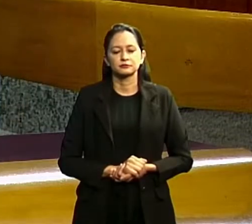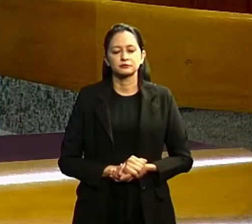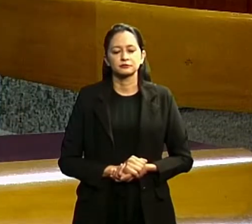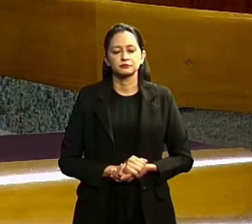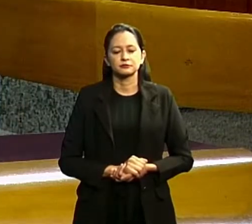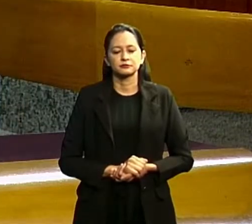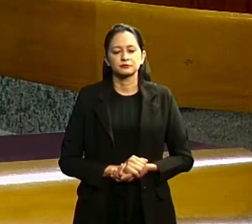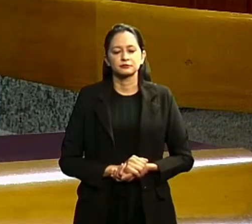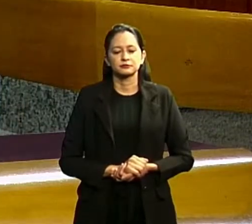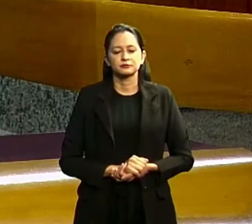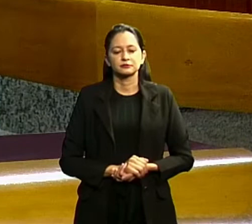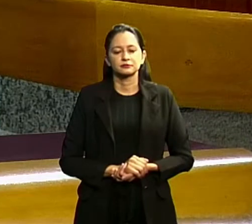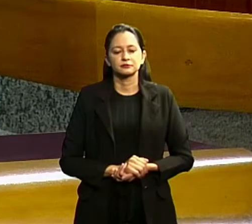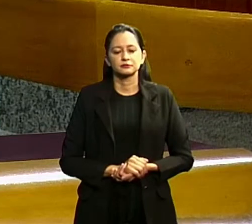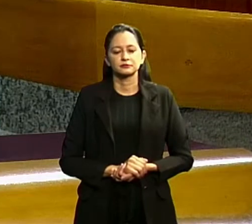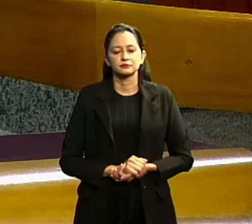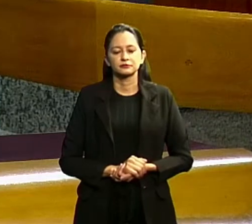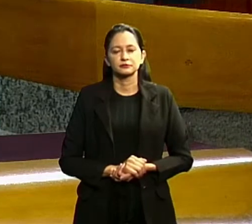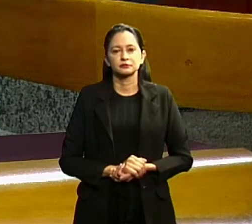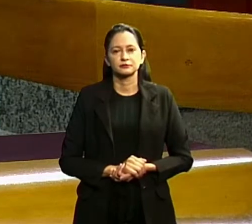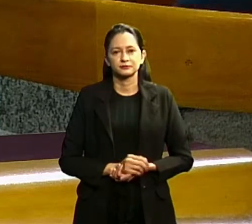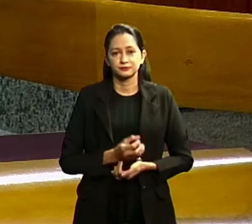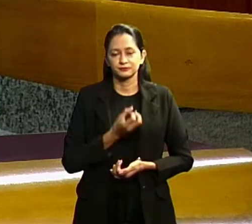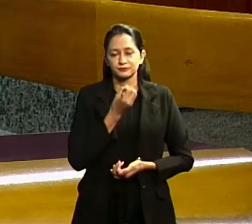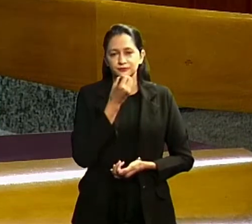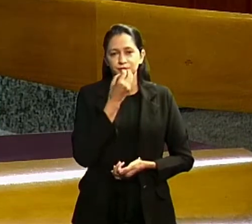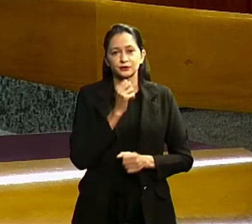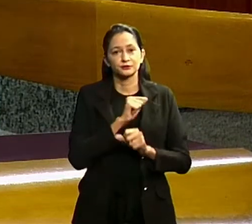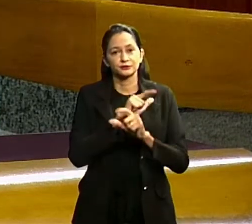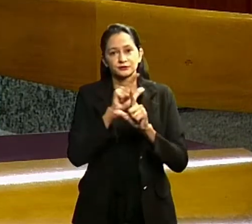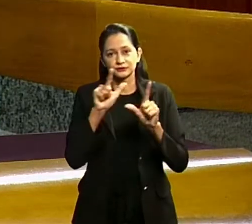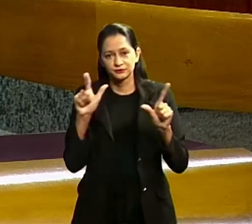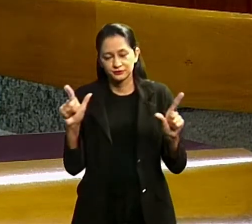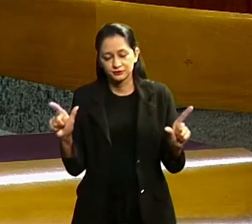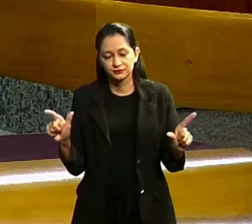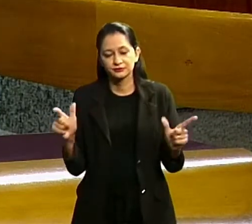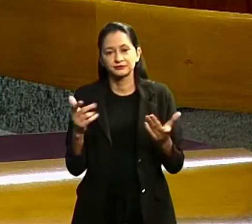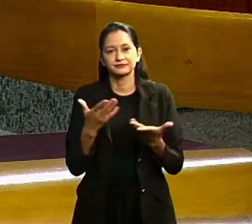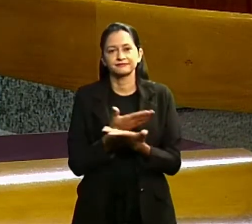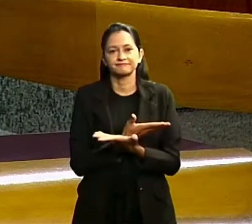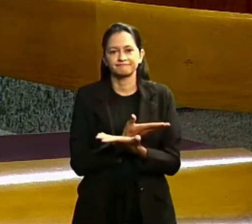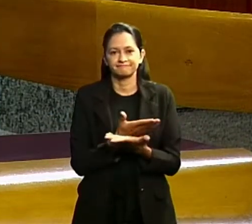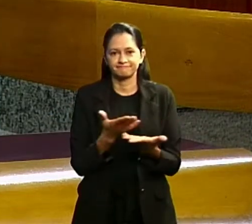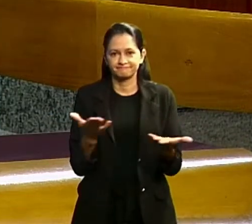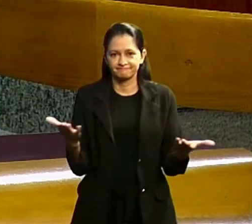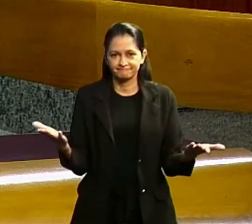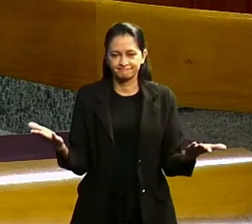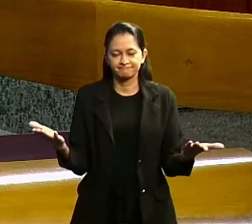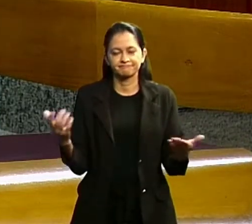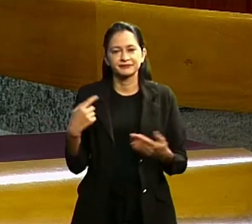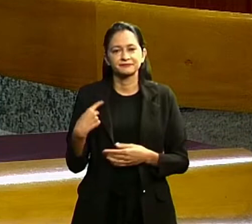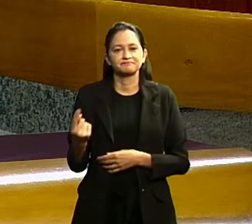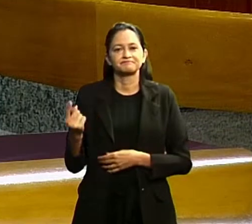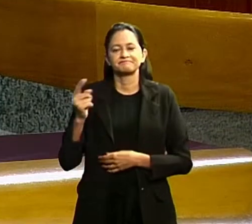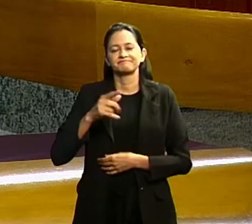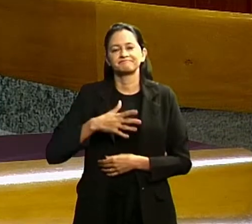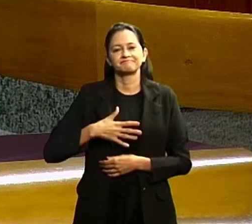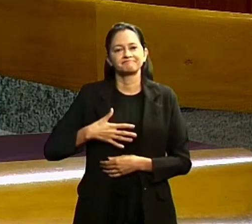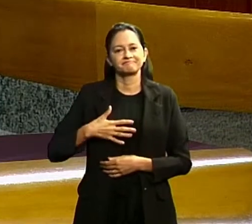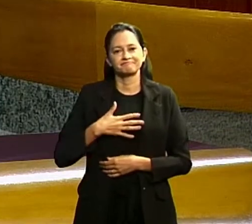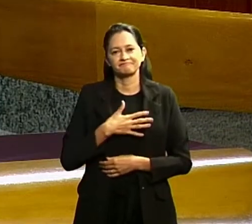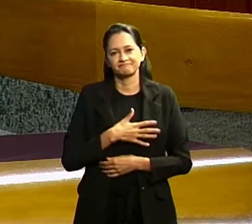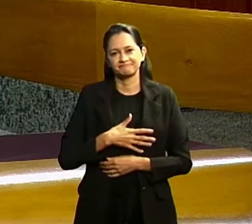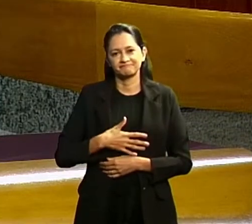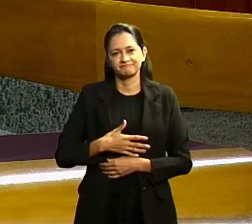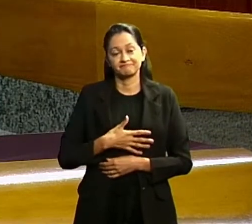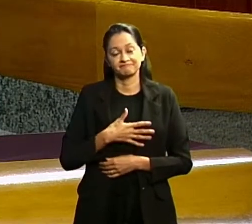Oi. Muito bom dia a todos. É um prazer estar aqui nessa casa hoje,